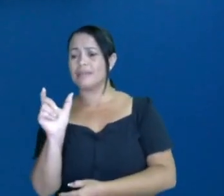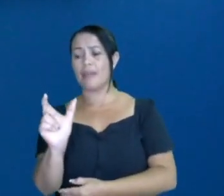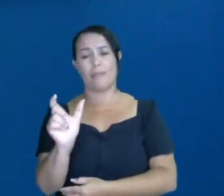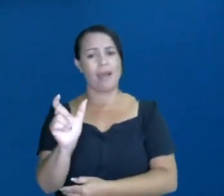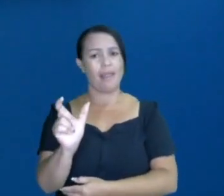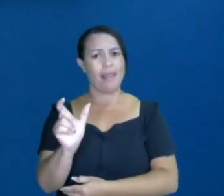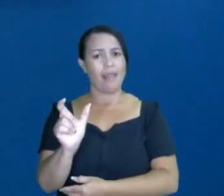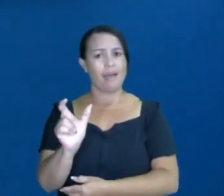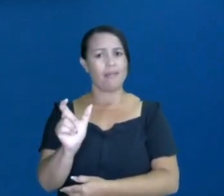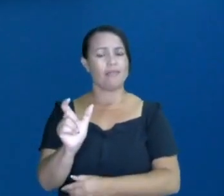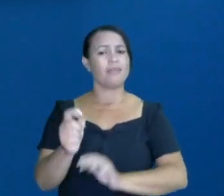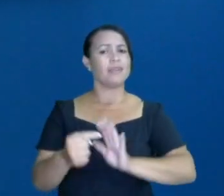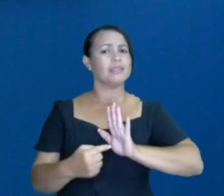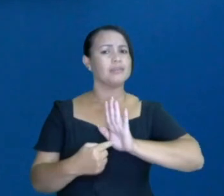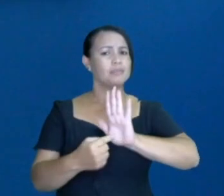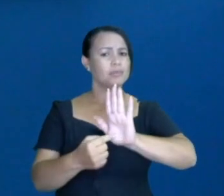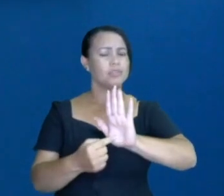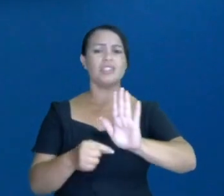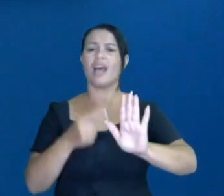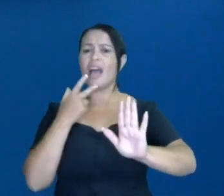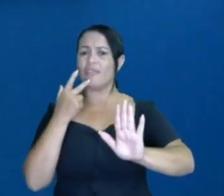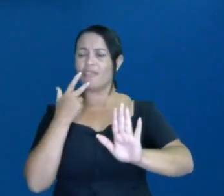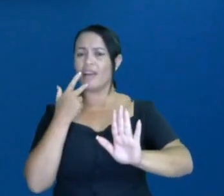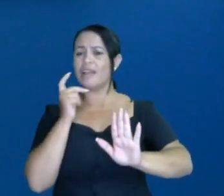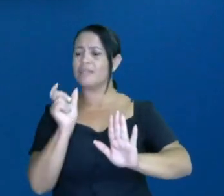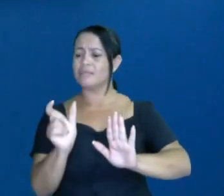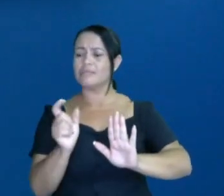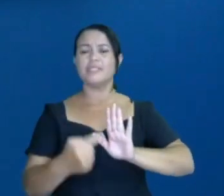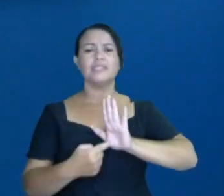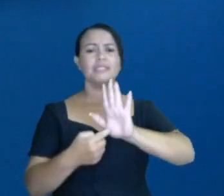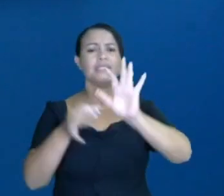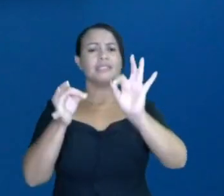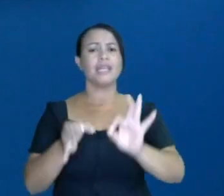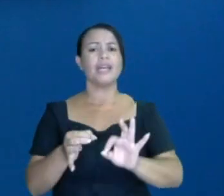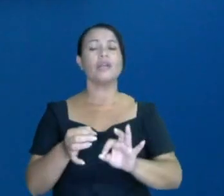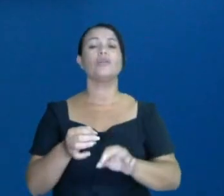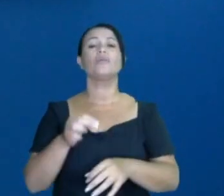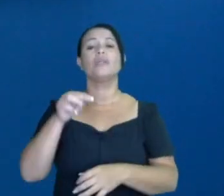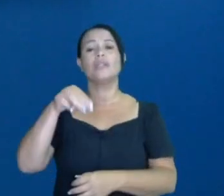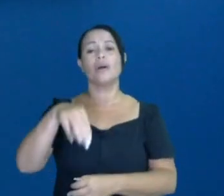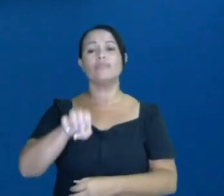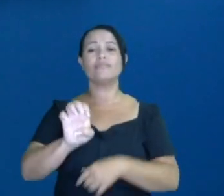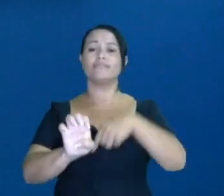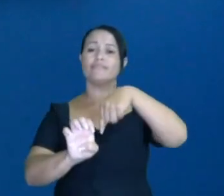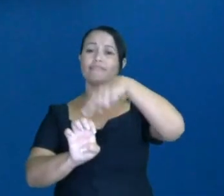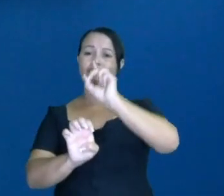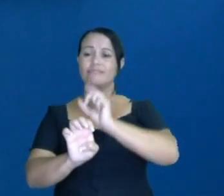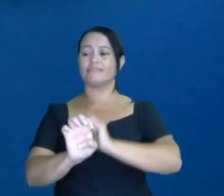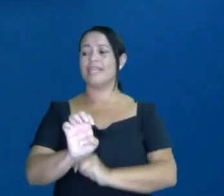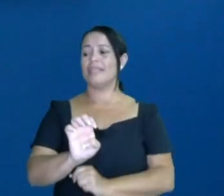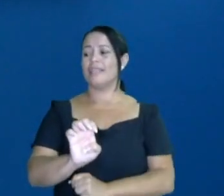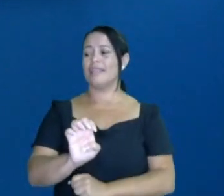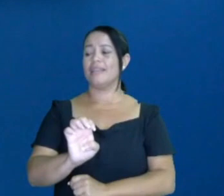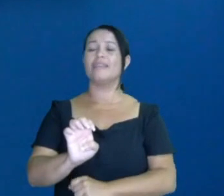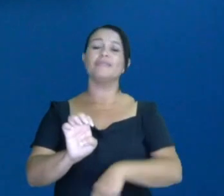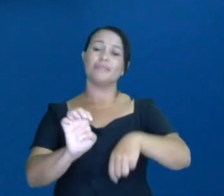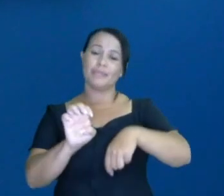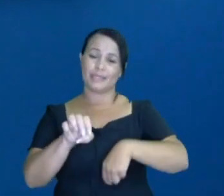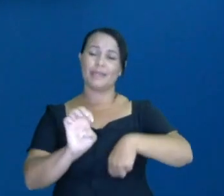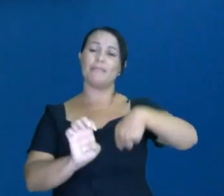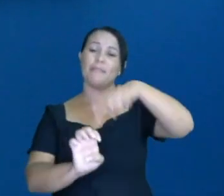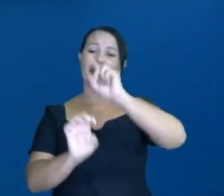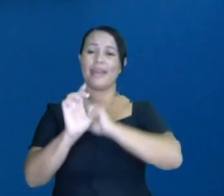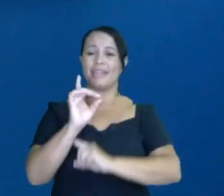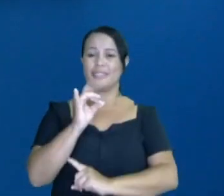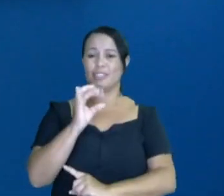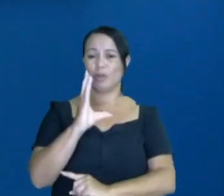essa tentativa de representar a fala de uma forma certa, esse acento foi colocado ali no E. Por isso que é